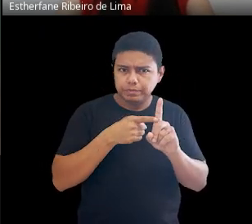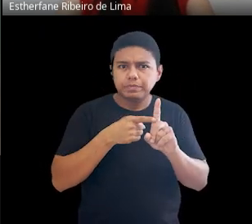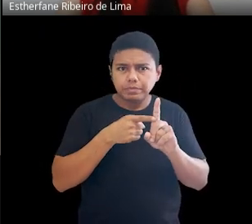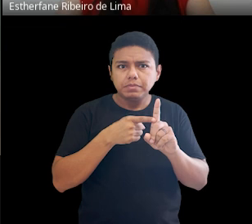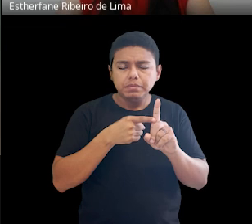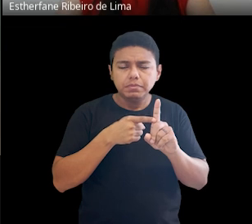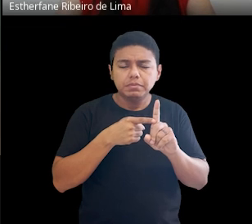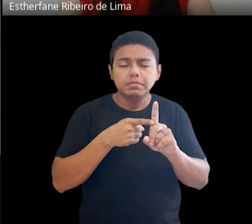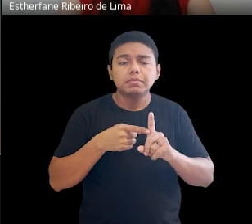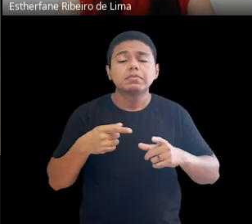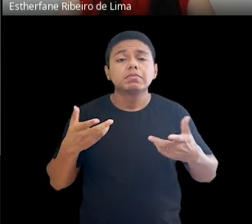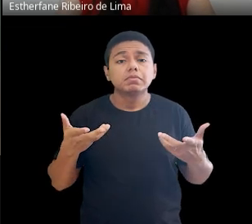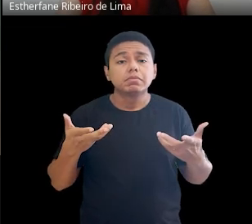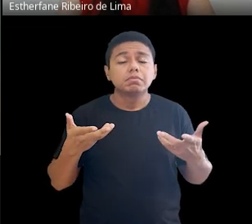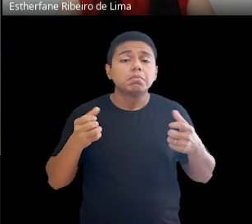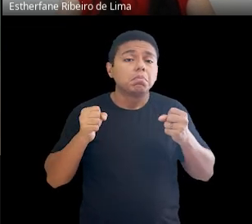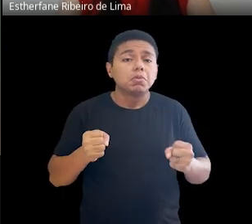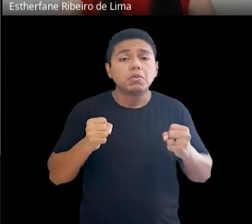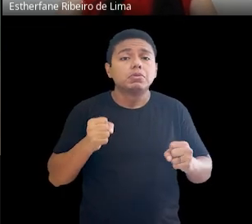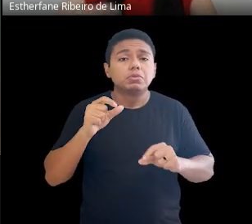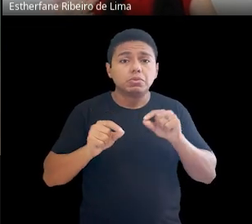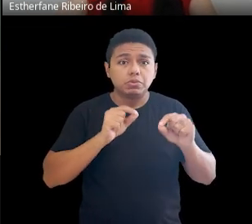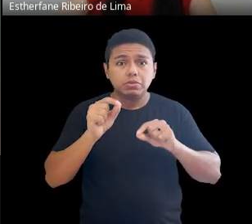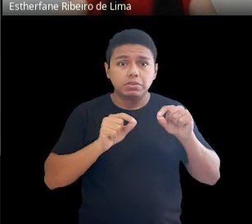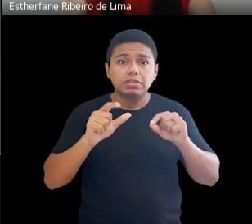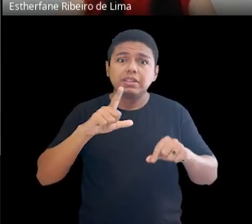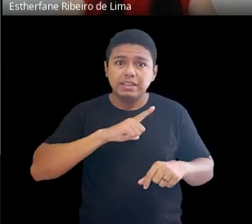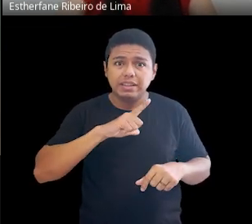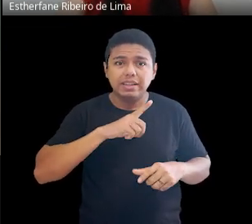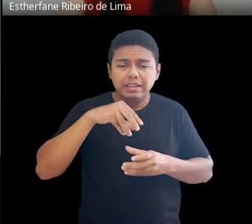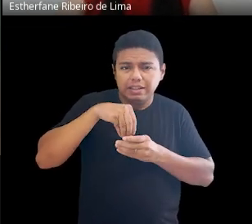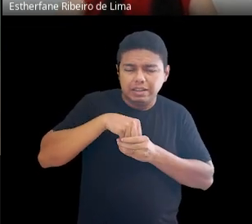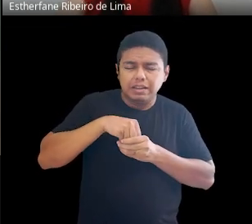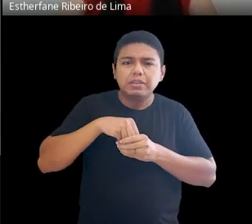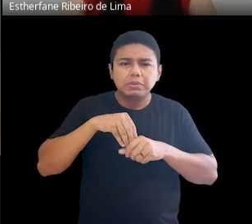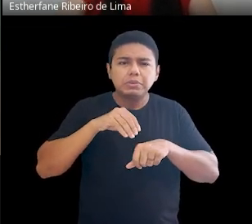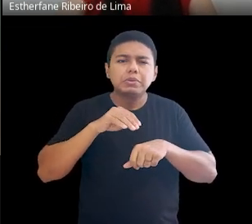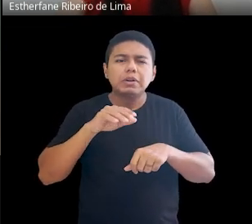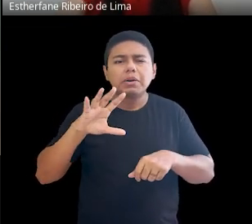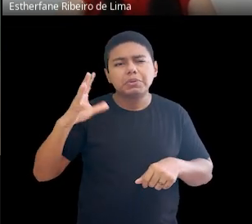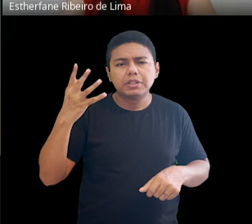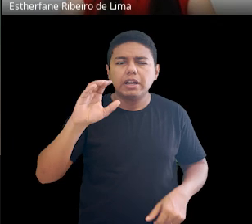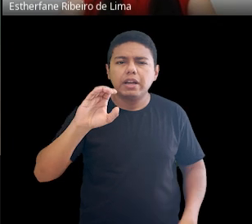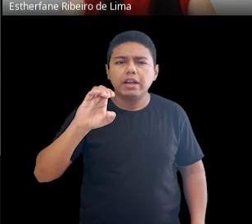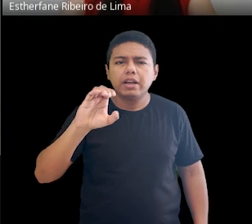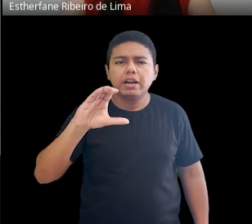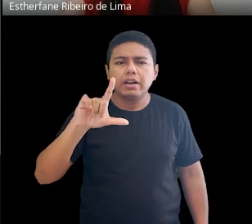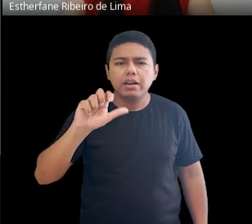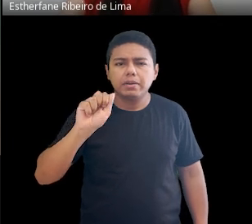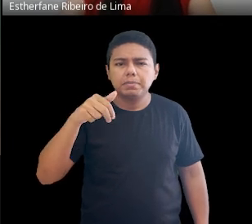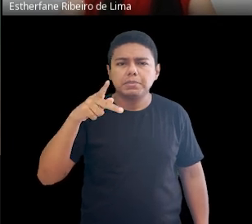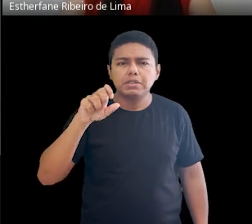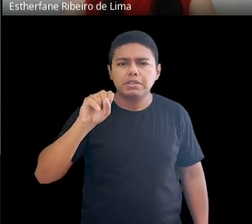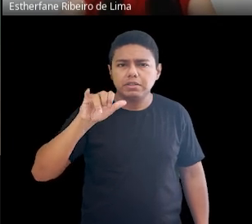de obstetrícia, pode ter ainda uma eclâmpsia, por exemplo, pode ter ainda alguma